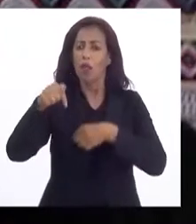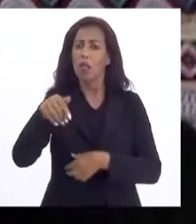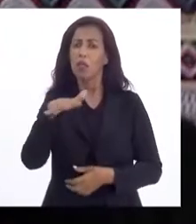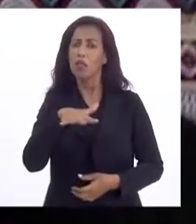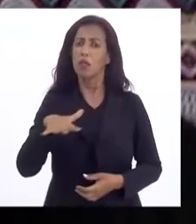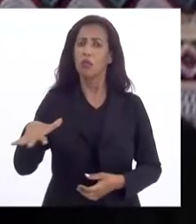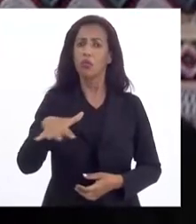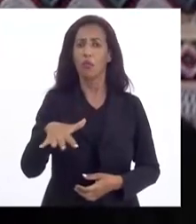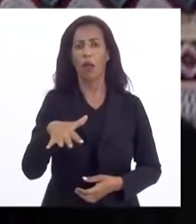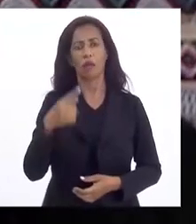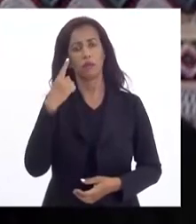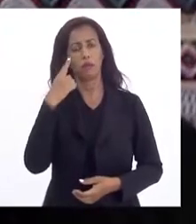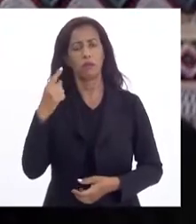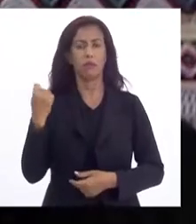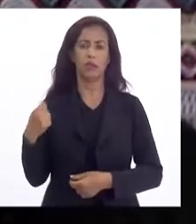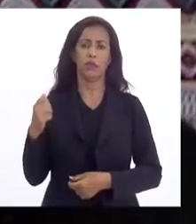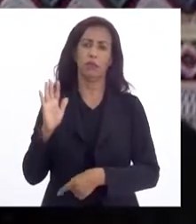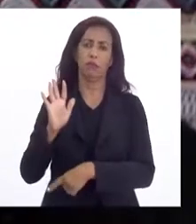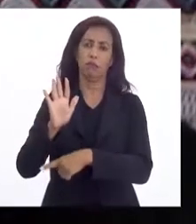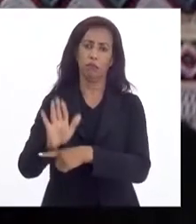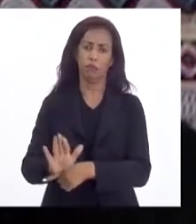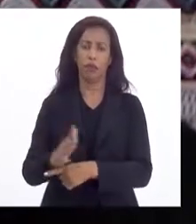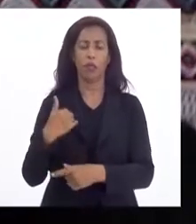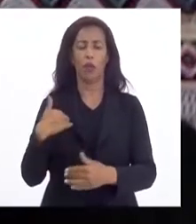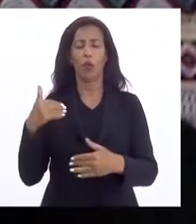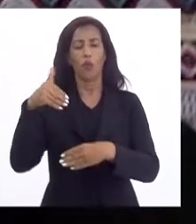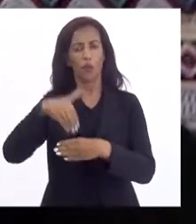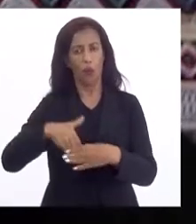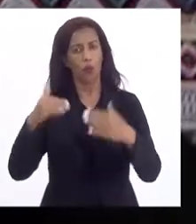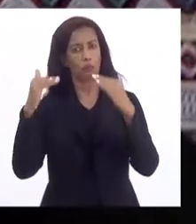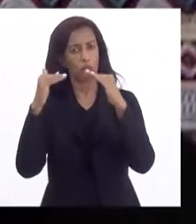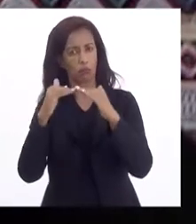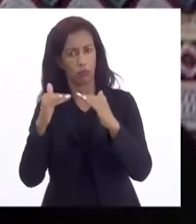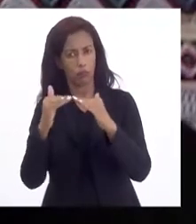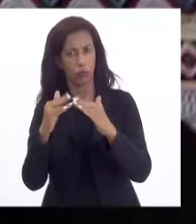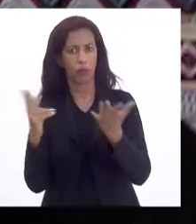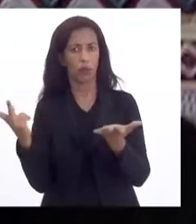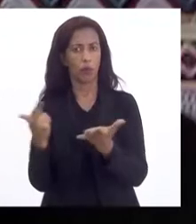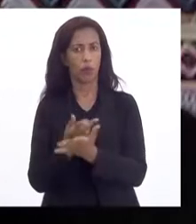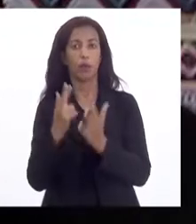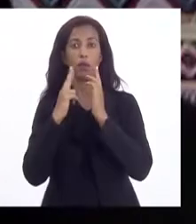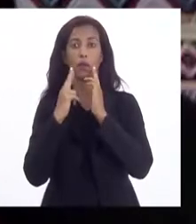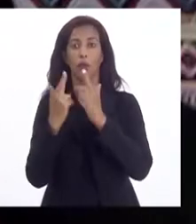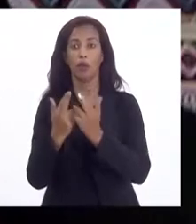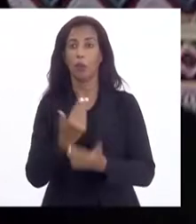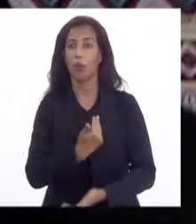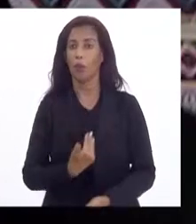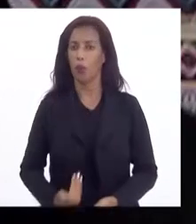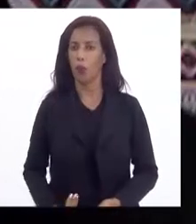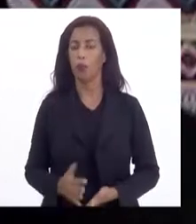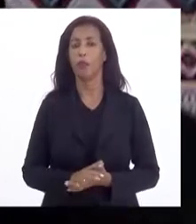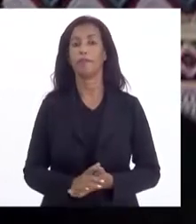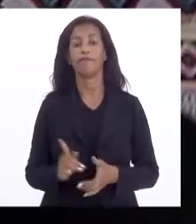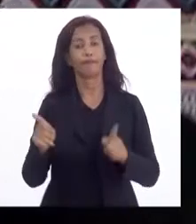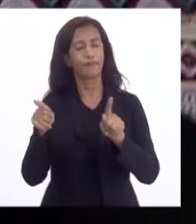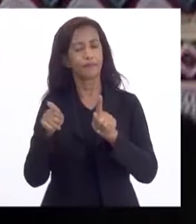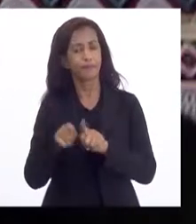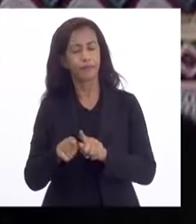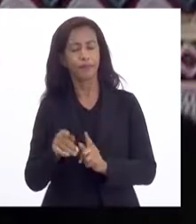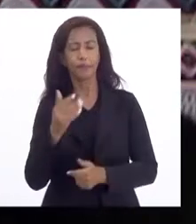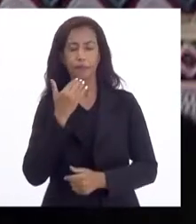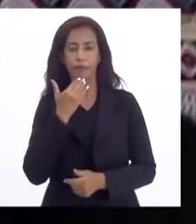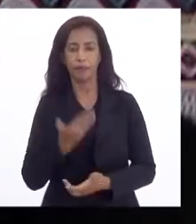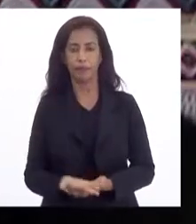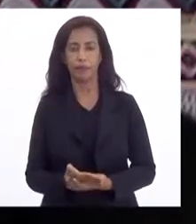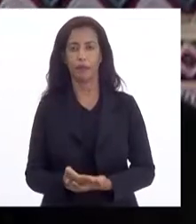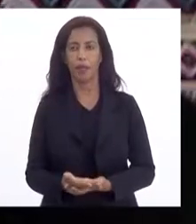precisa defender. Então, eu voto favorável à realização da audiência pública e quero reiterar, a partir de